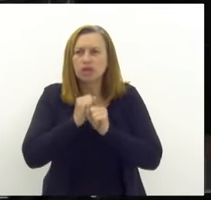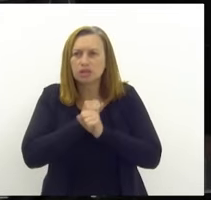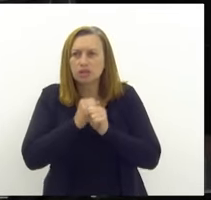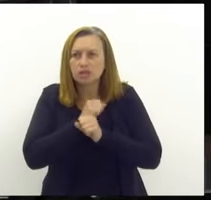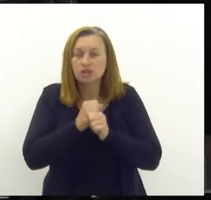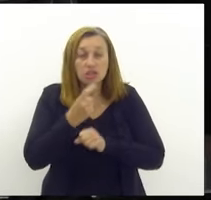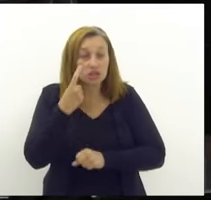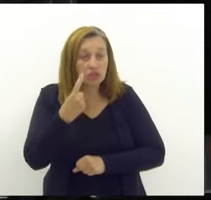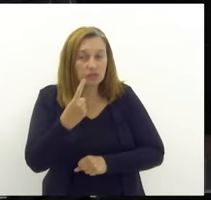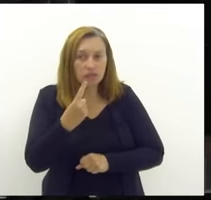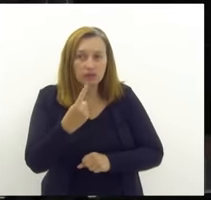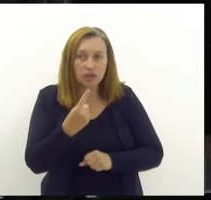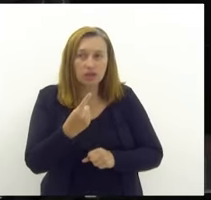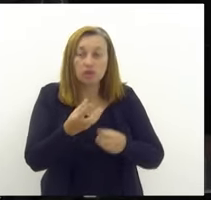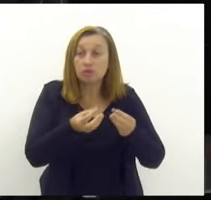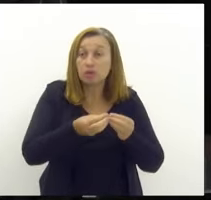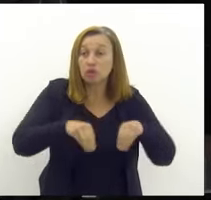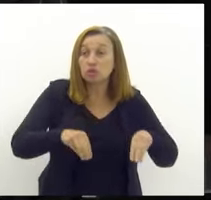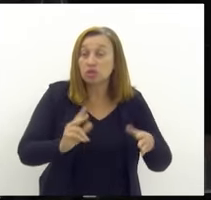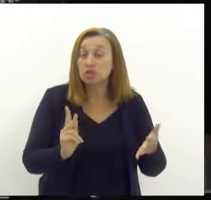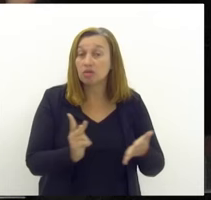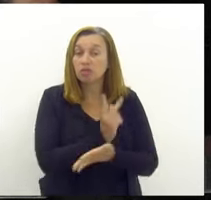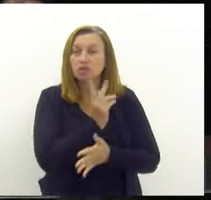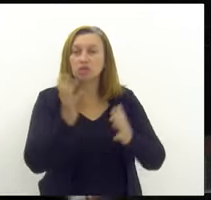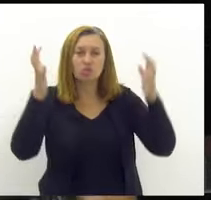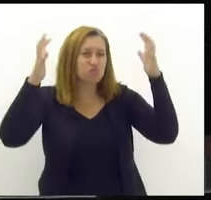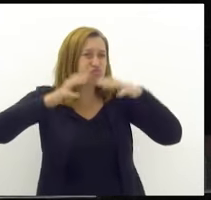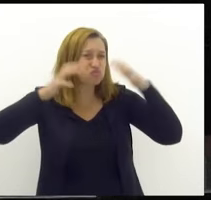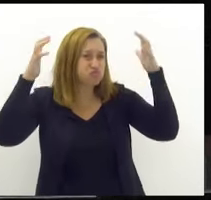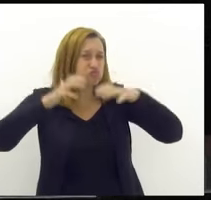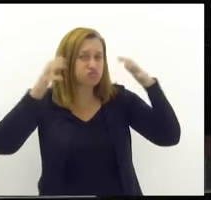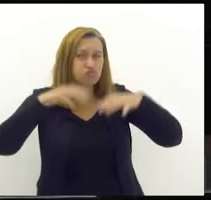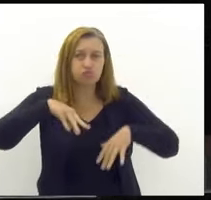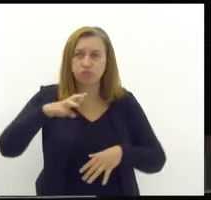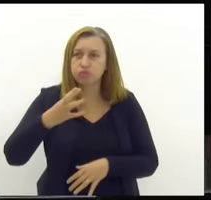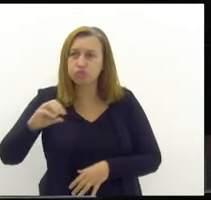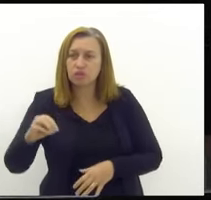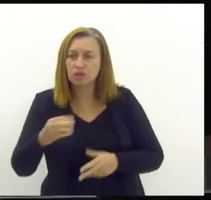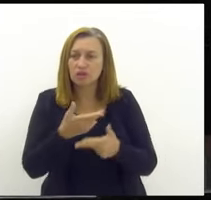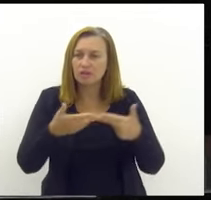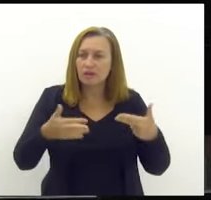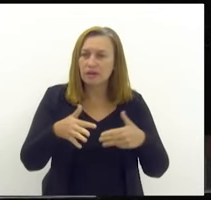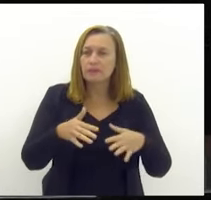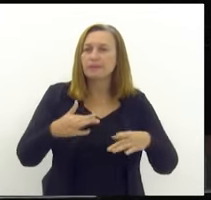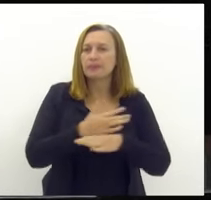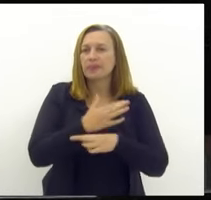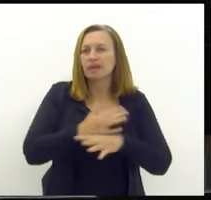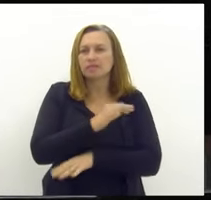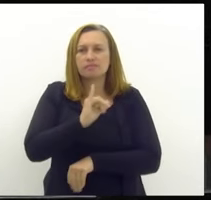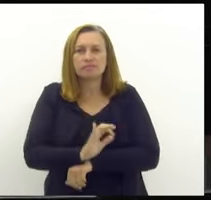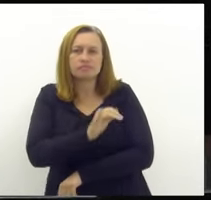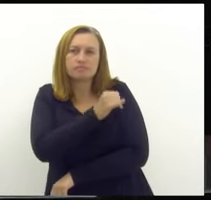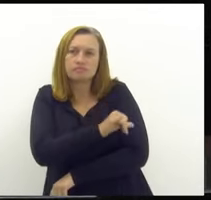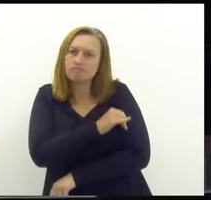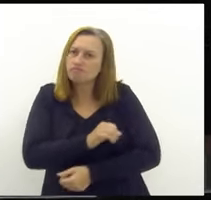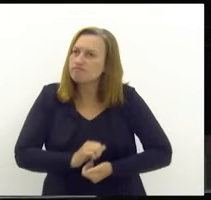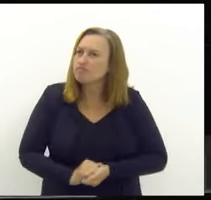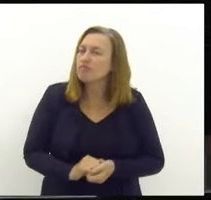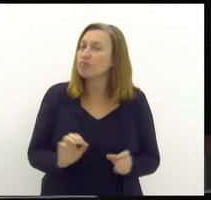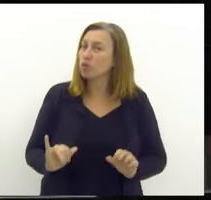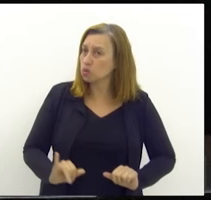tragédias que acontecem nas chuvas de Março onde várias cidades do Estado do Rio de Janeiro